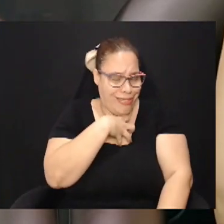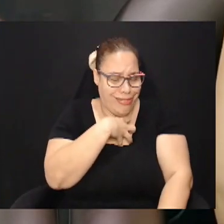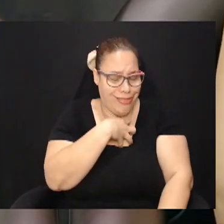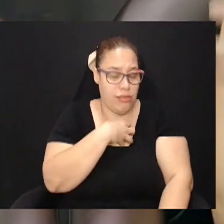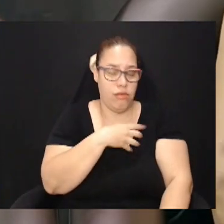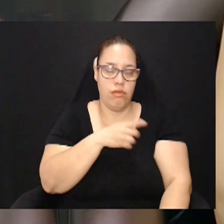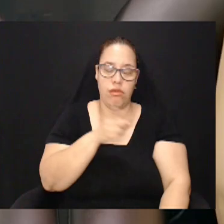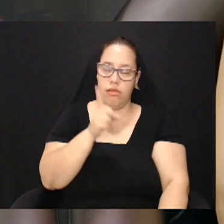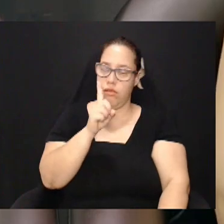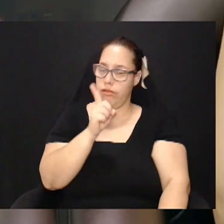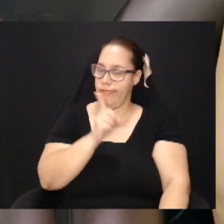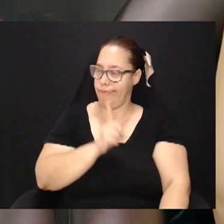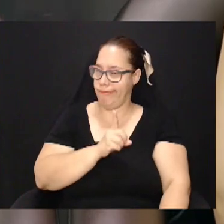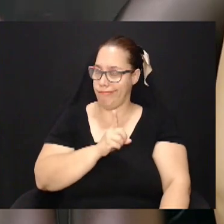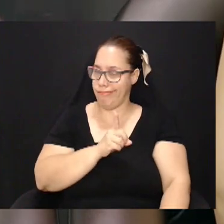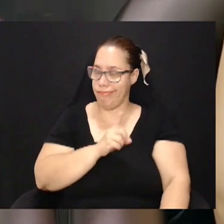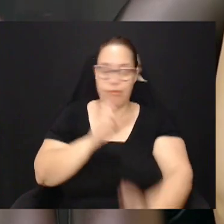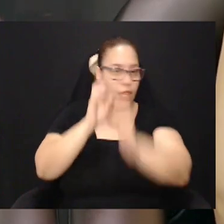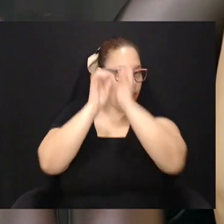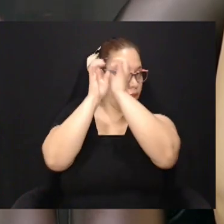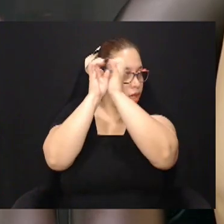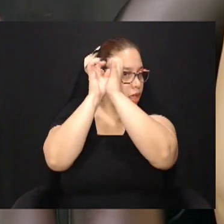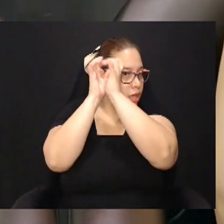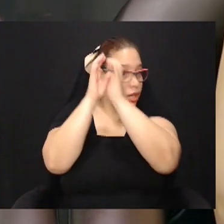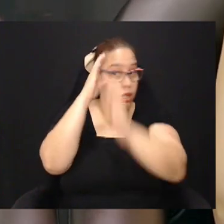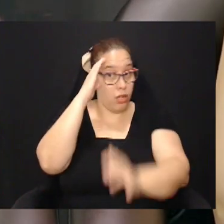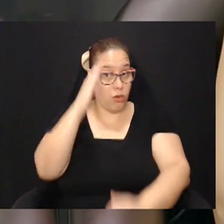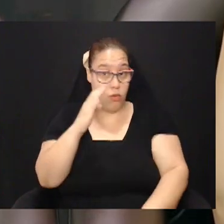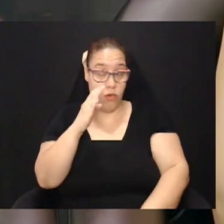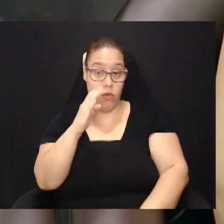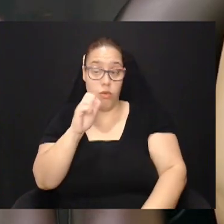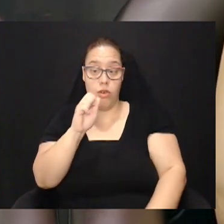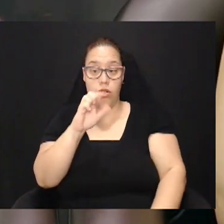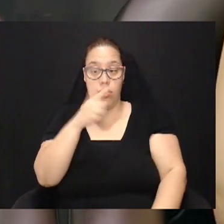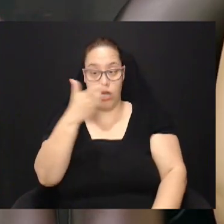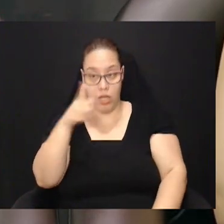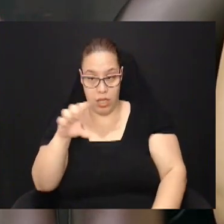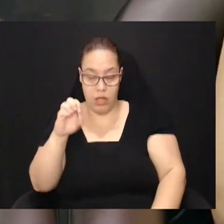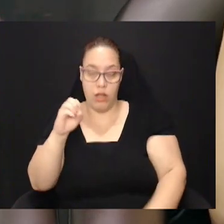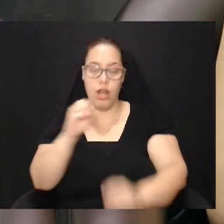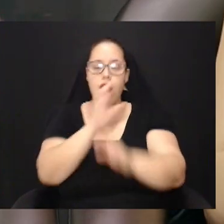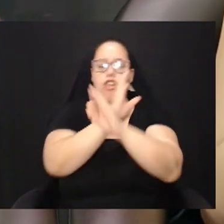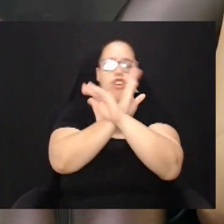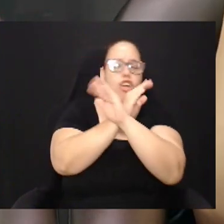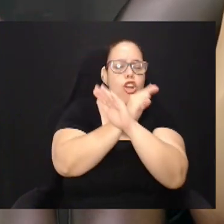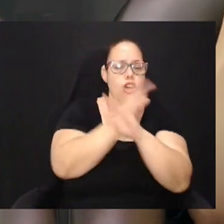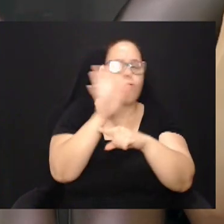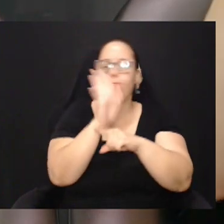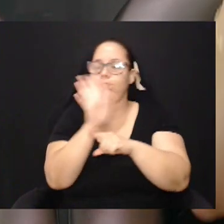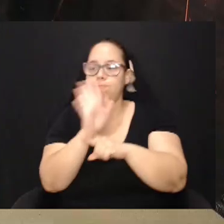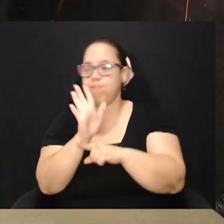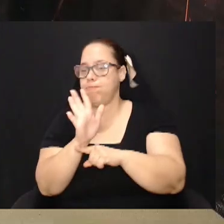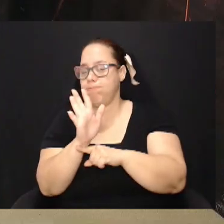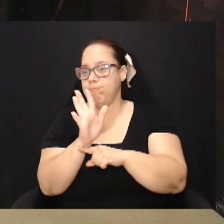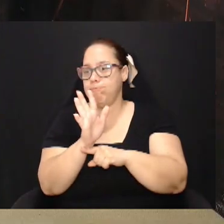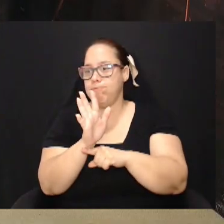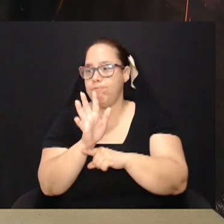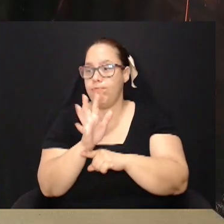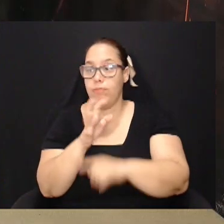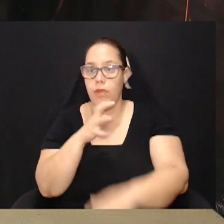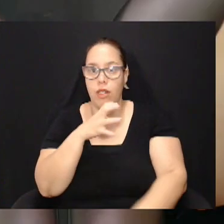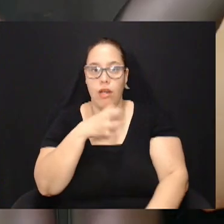vários neurotransmissores, especialmente em filme de ação e de suspense, que deixam a gente ainda